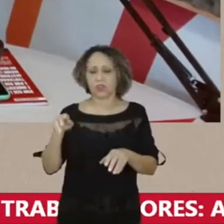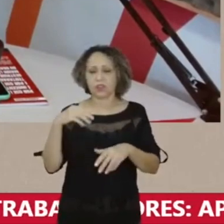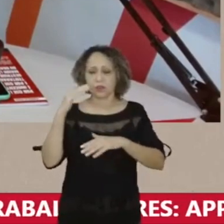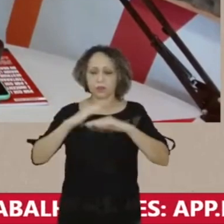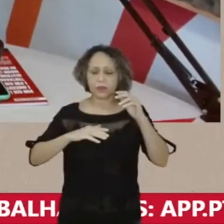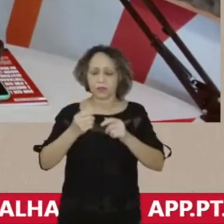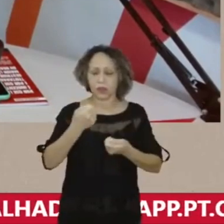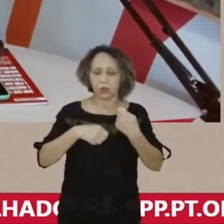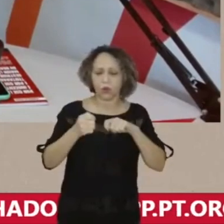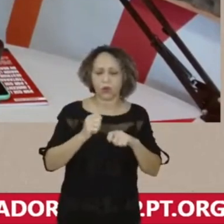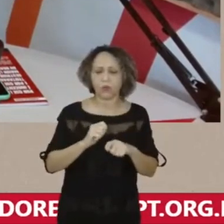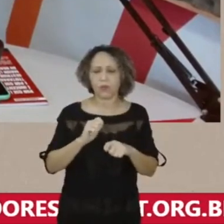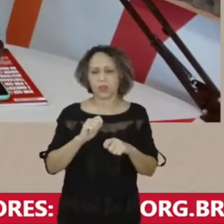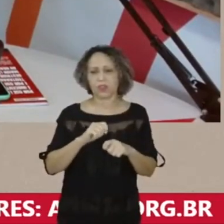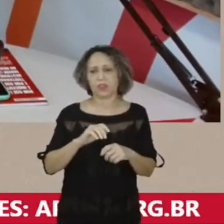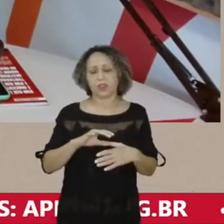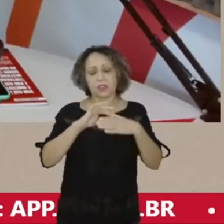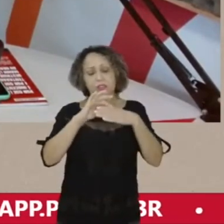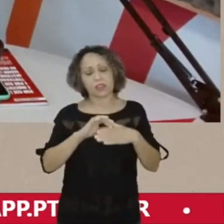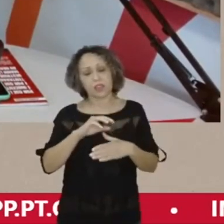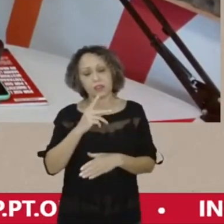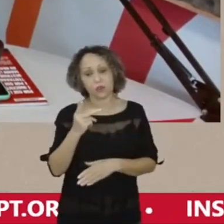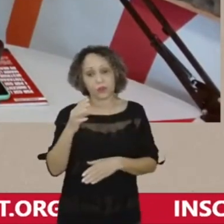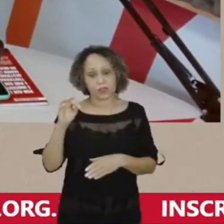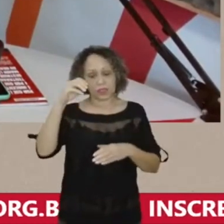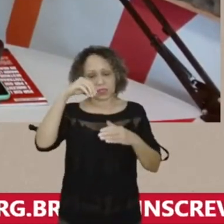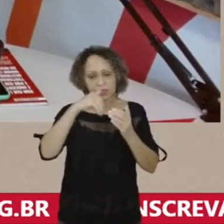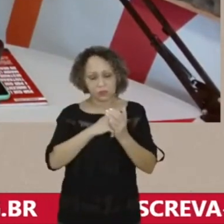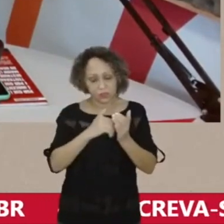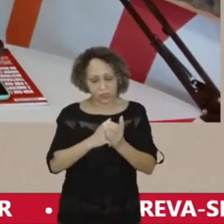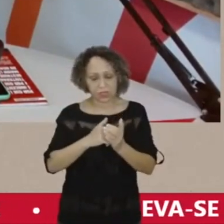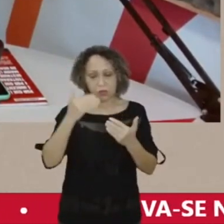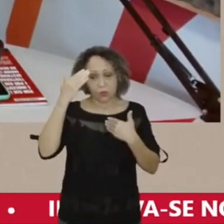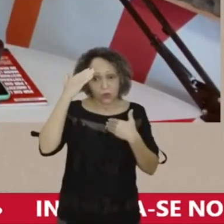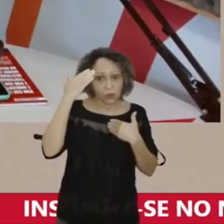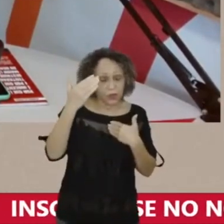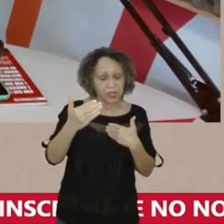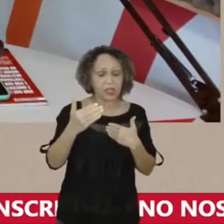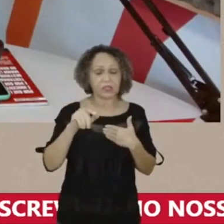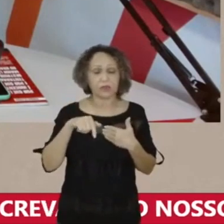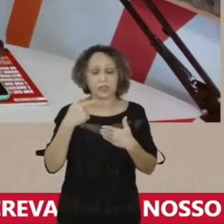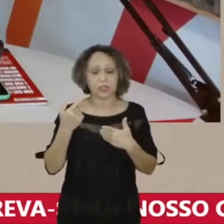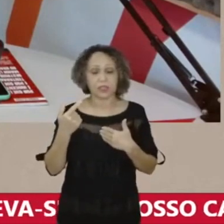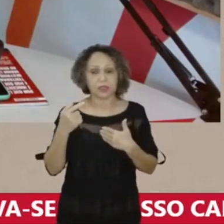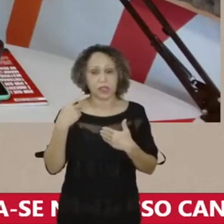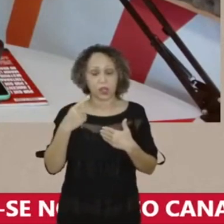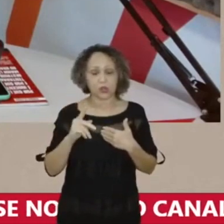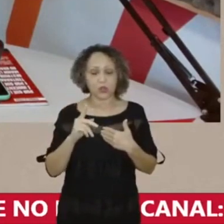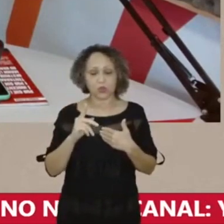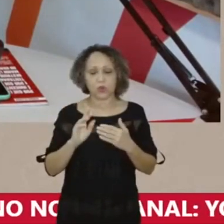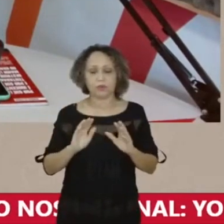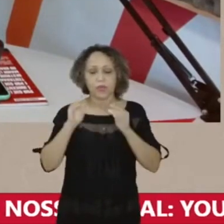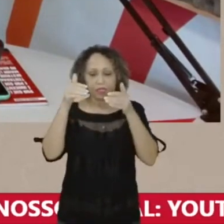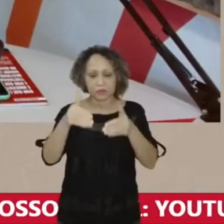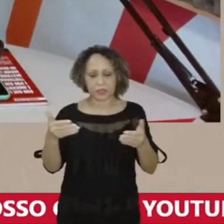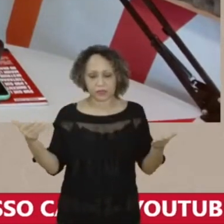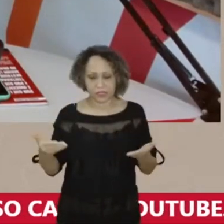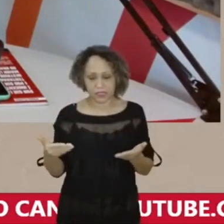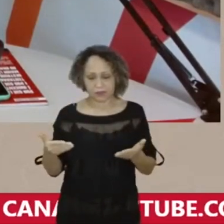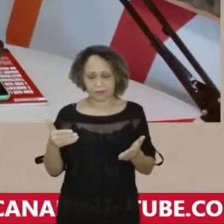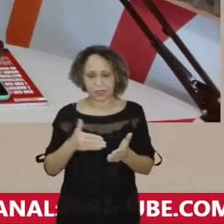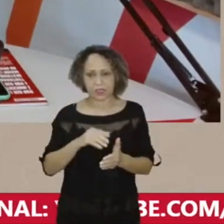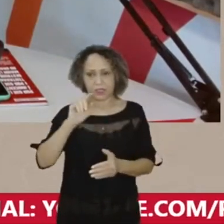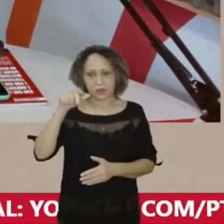ao vivo ao jornal Rádio PT. Muito obrigada, Moretti, mais uma vez pela sua participação aqui com a gente. Até a próxima.